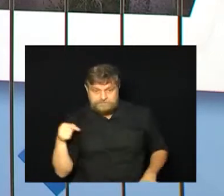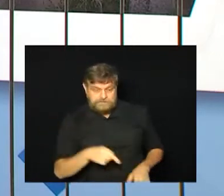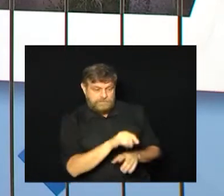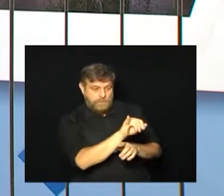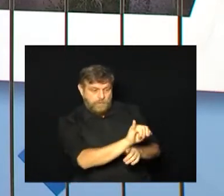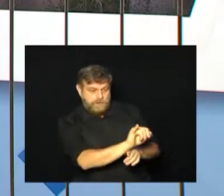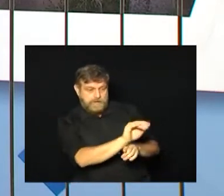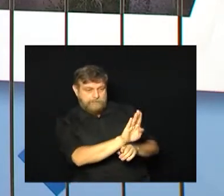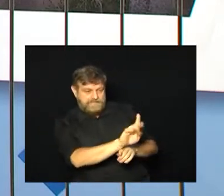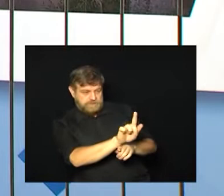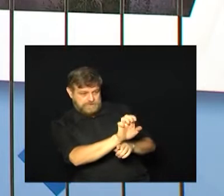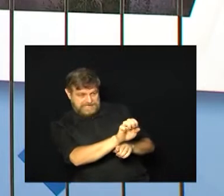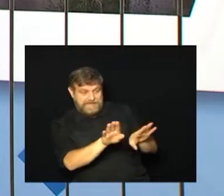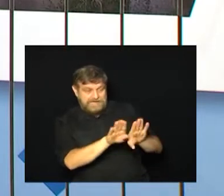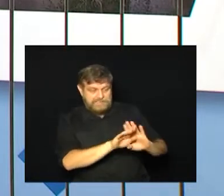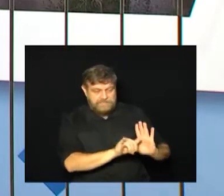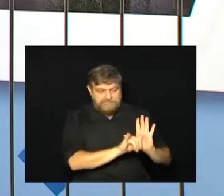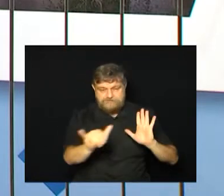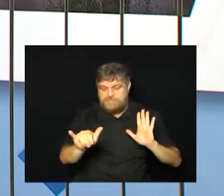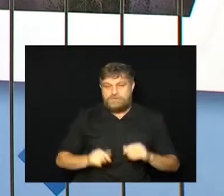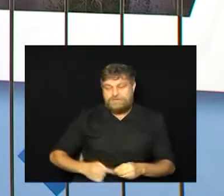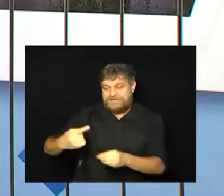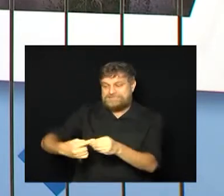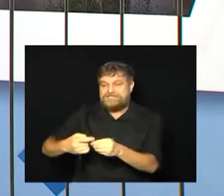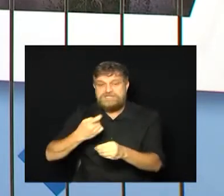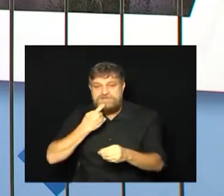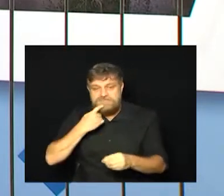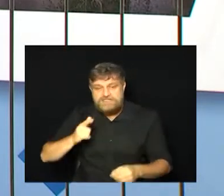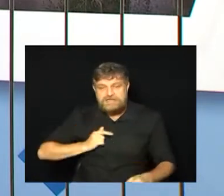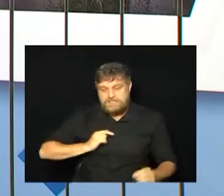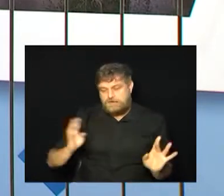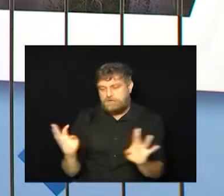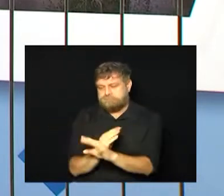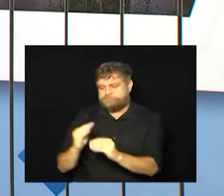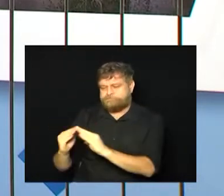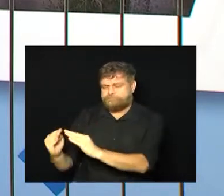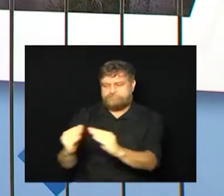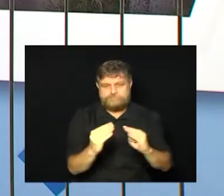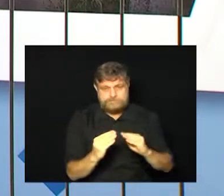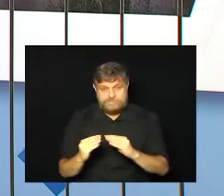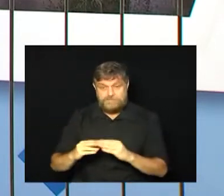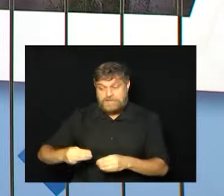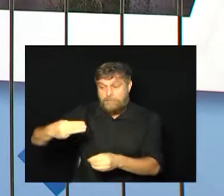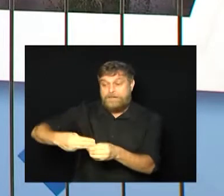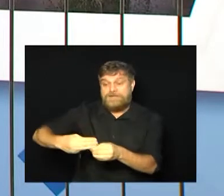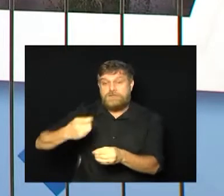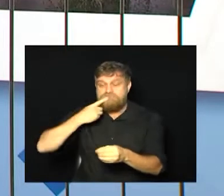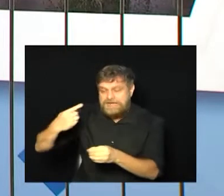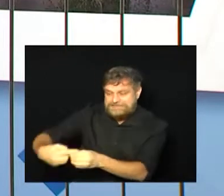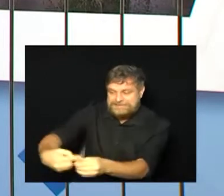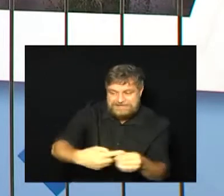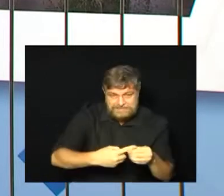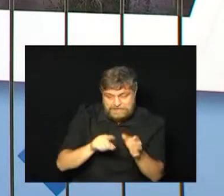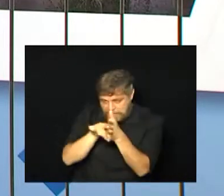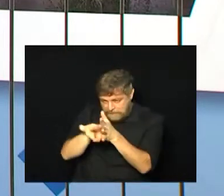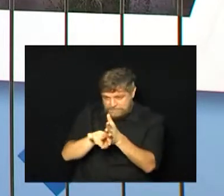IBGE, Campinas também se classificou entre as maiores concentrações urbanas de todo o país, uma metrópole, né? Olha só, segundo o